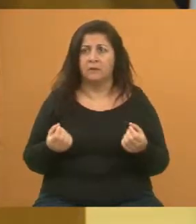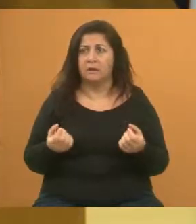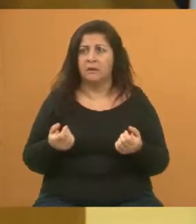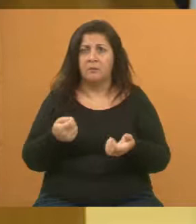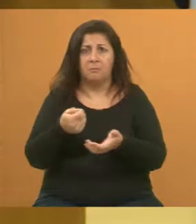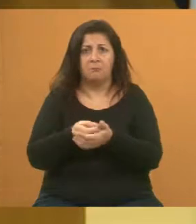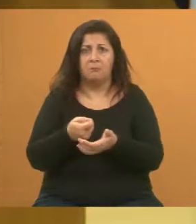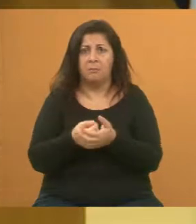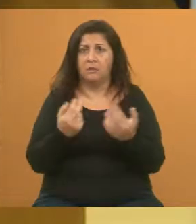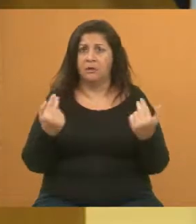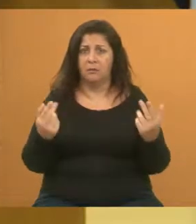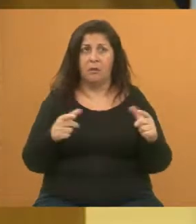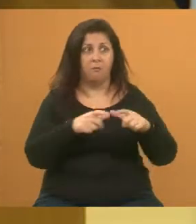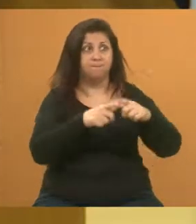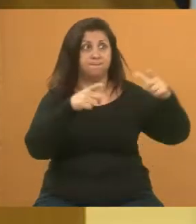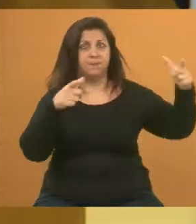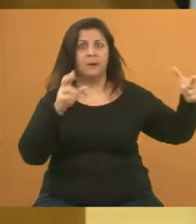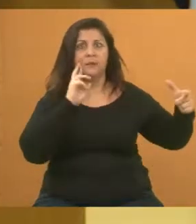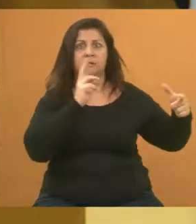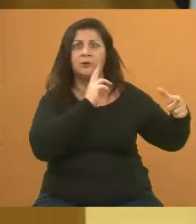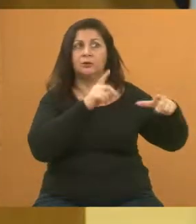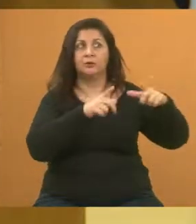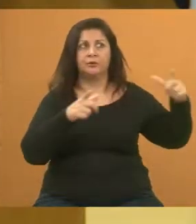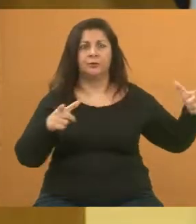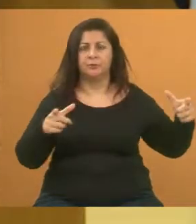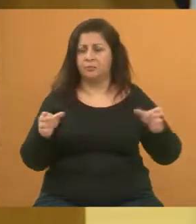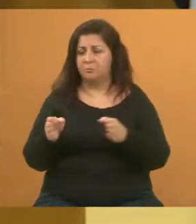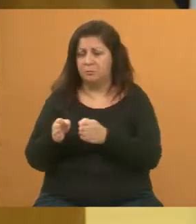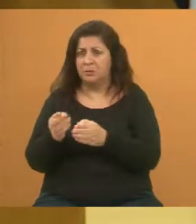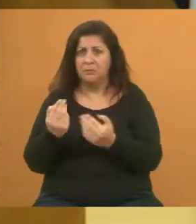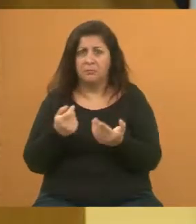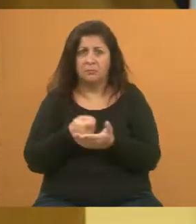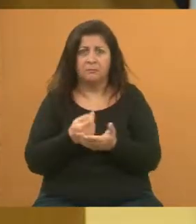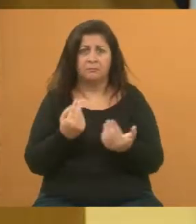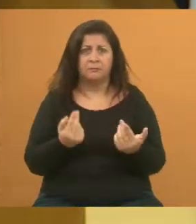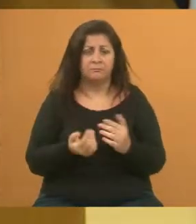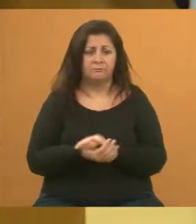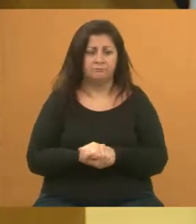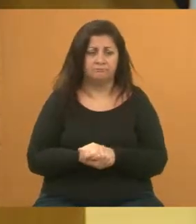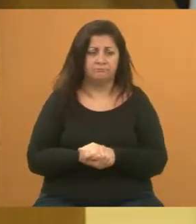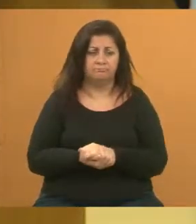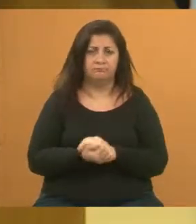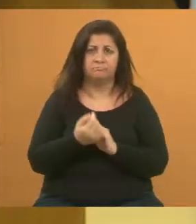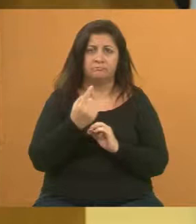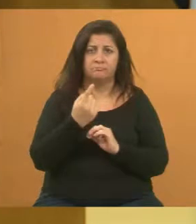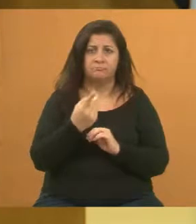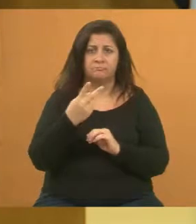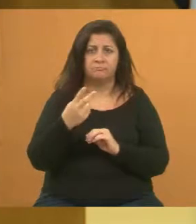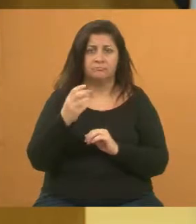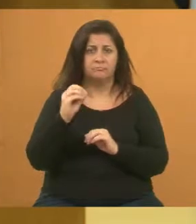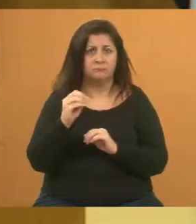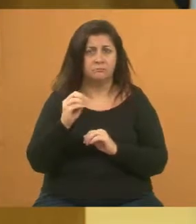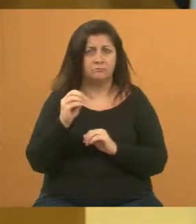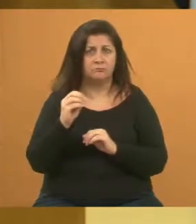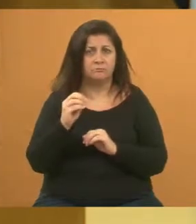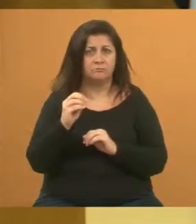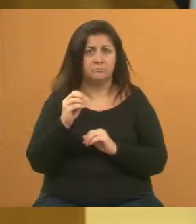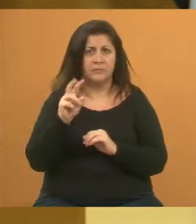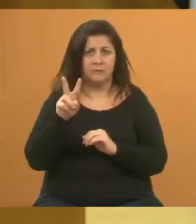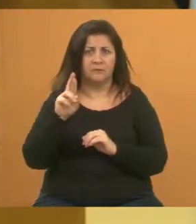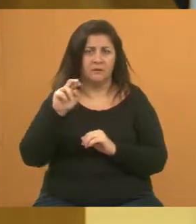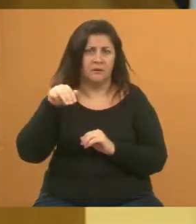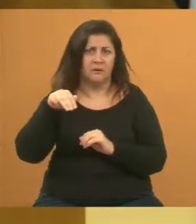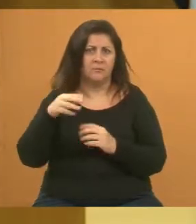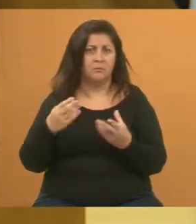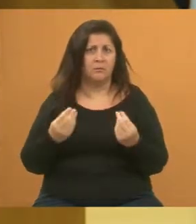maior. Então eu entendi aqui, no meu entendimento, né, que 120 é um valor muito alto. Aí